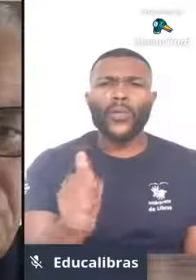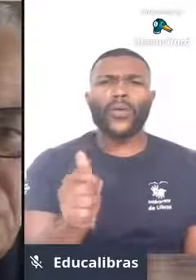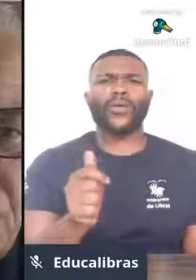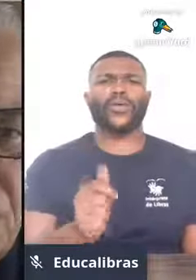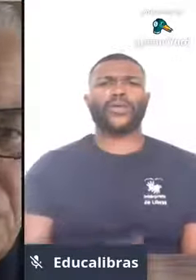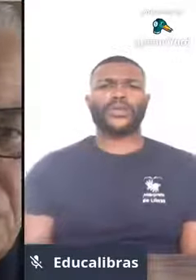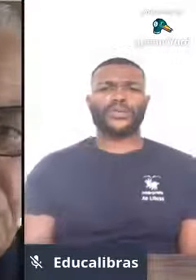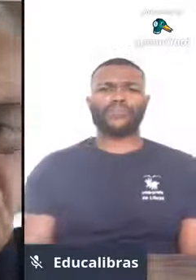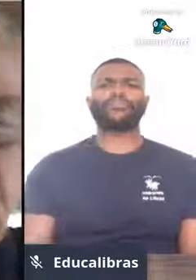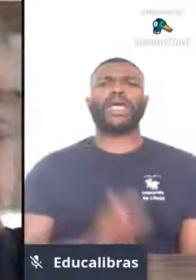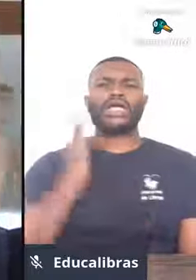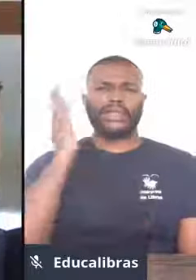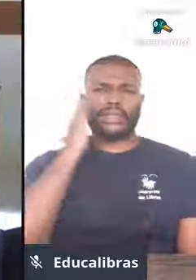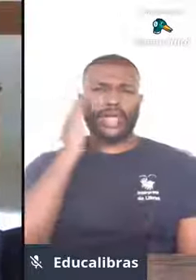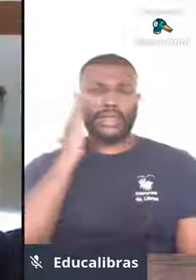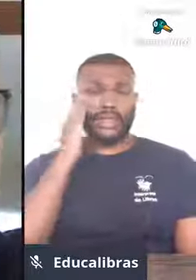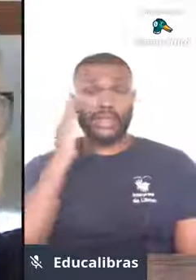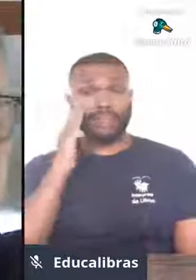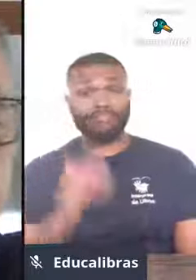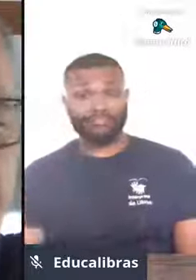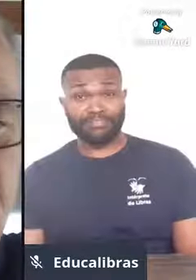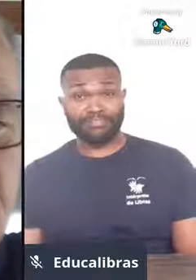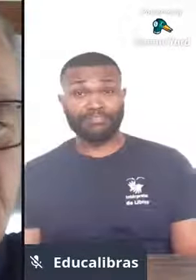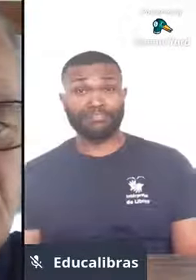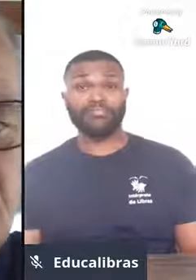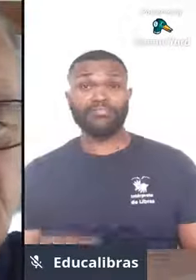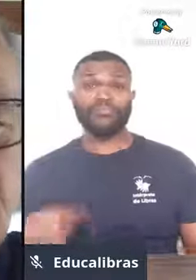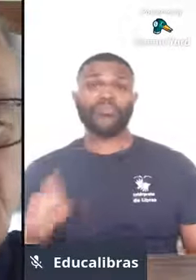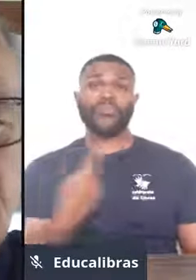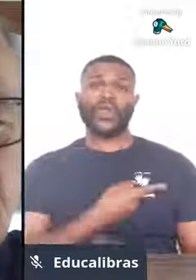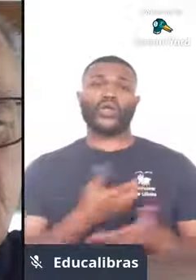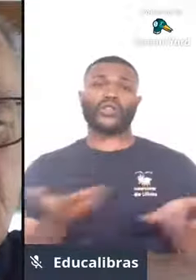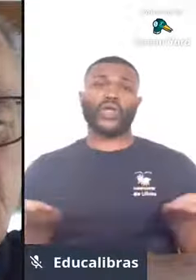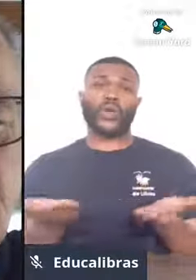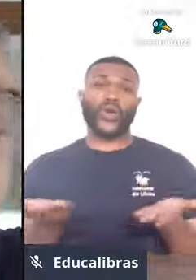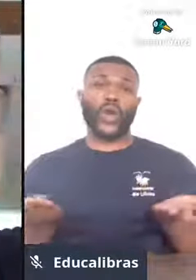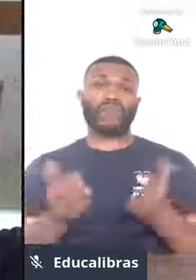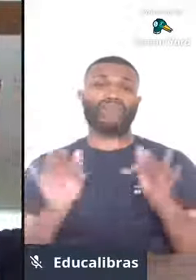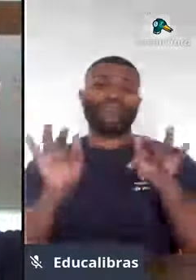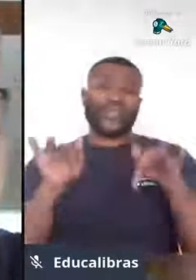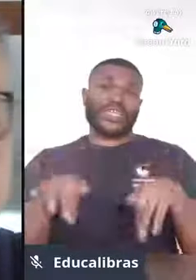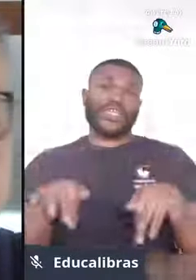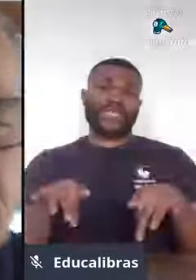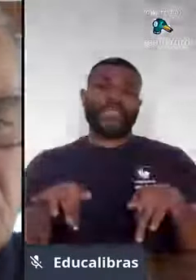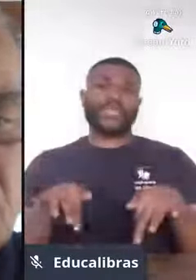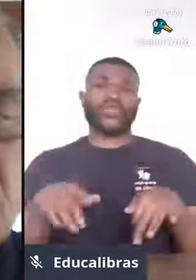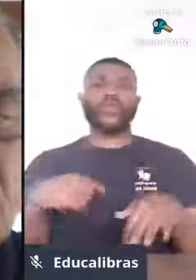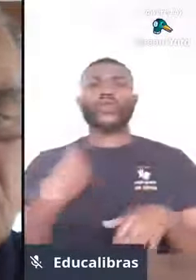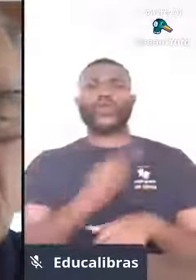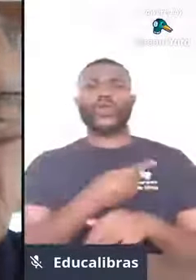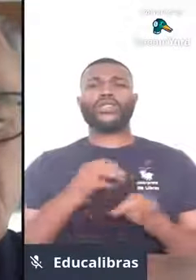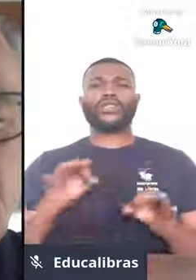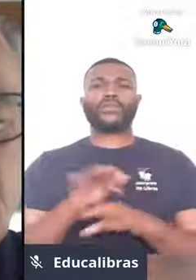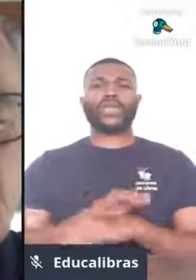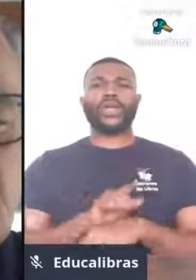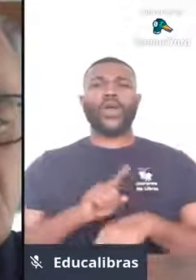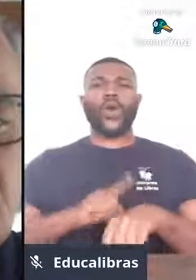Entendi. Bom, nós estamos chegando aí ao final, nós vamos terminar aqui às